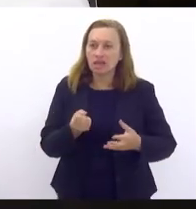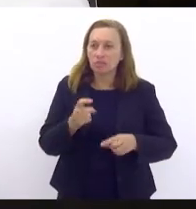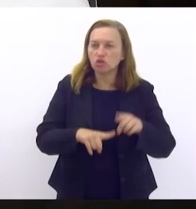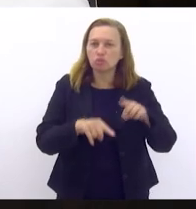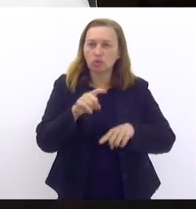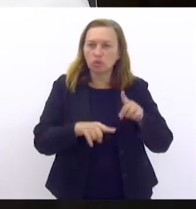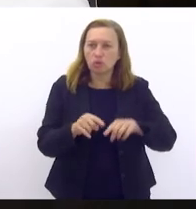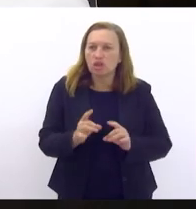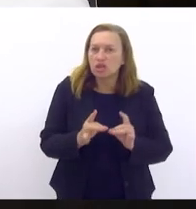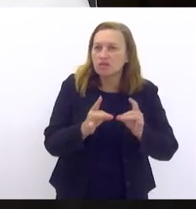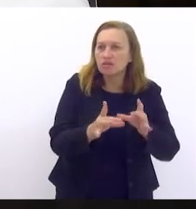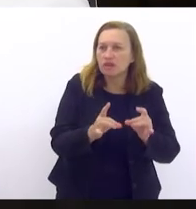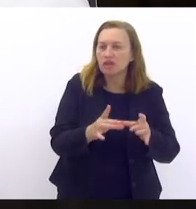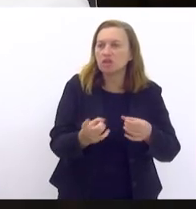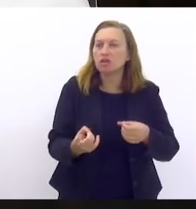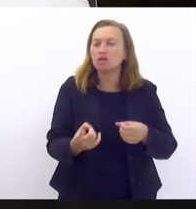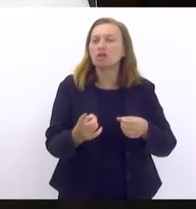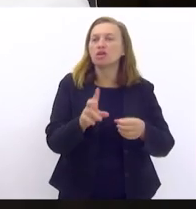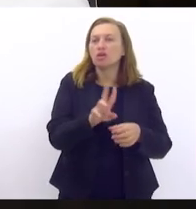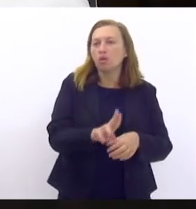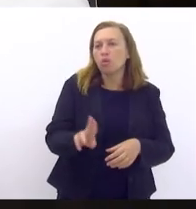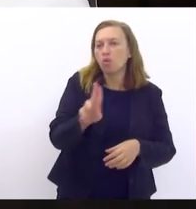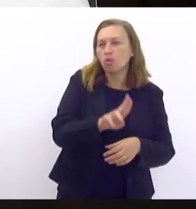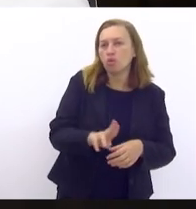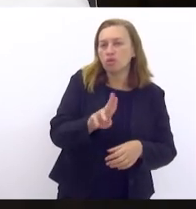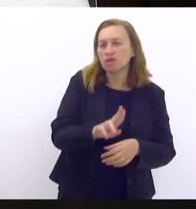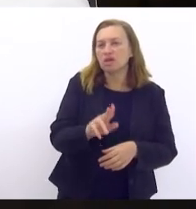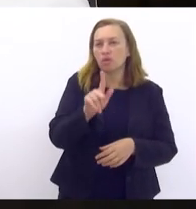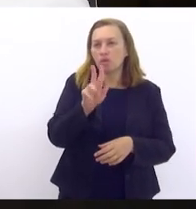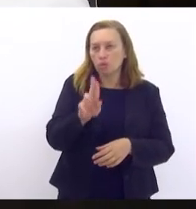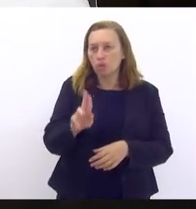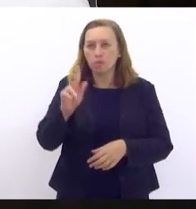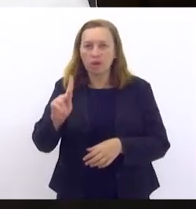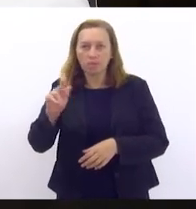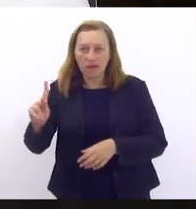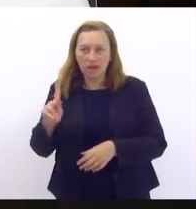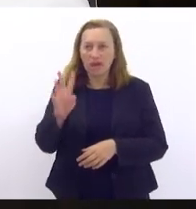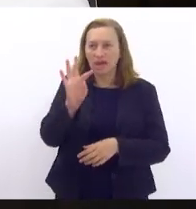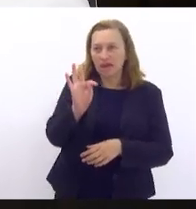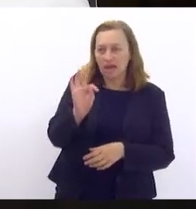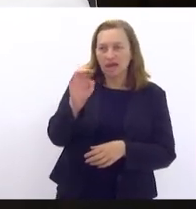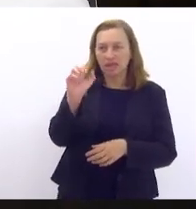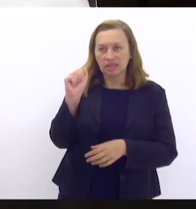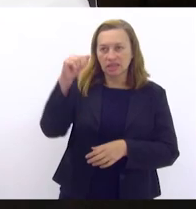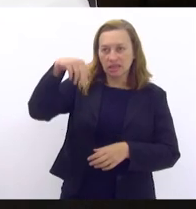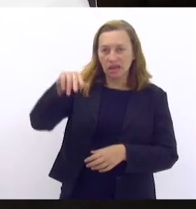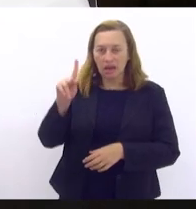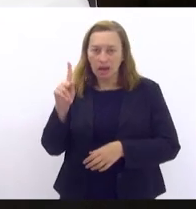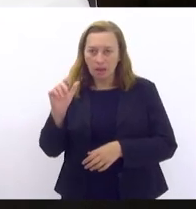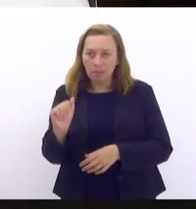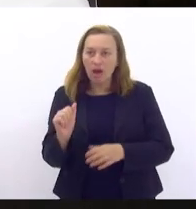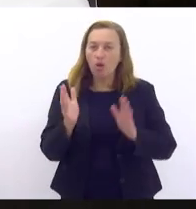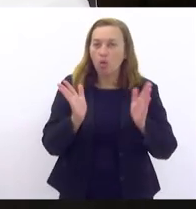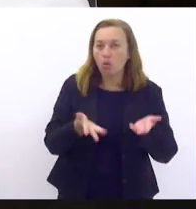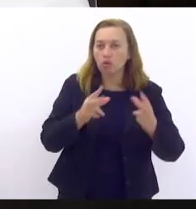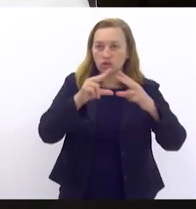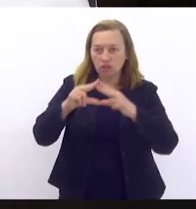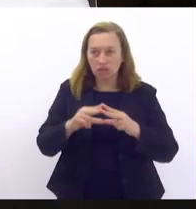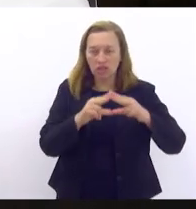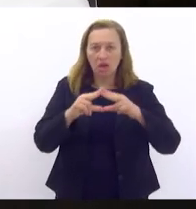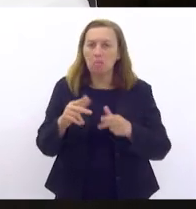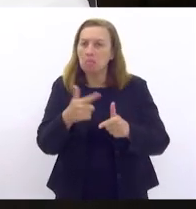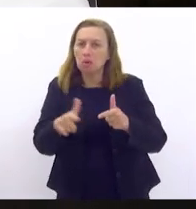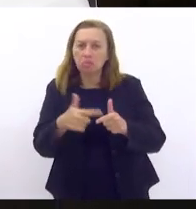revendem Ou eles mesmos utilizam do PP né que seria a tampa Então hoje na cadeia de reciclagem não é um problema